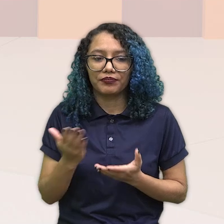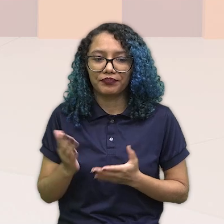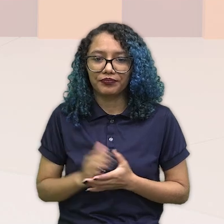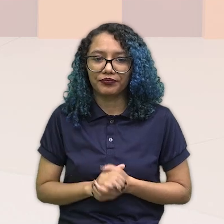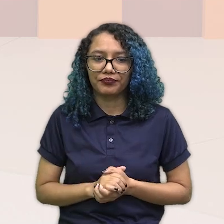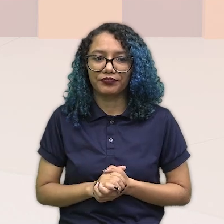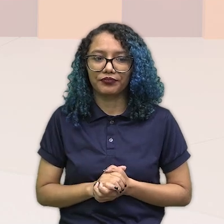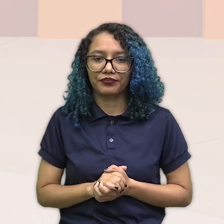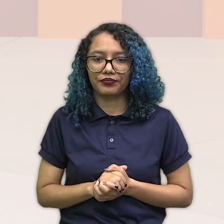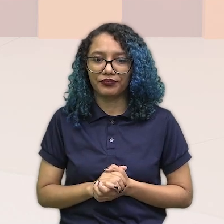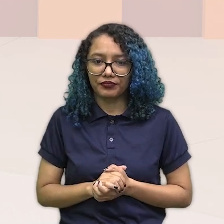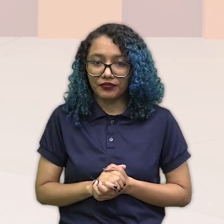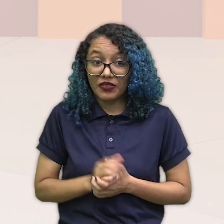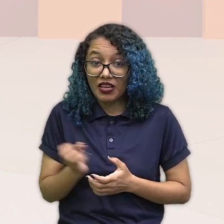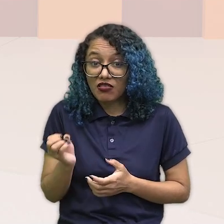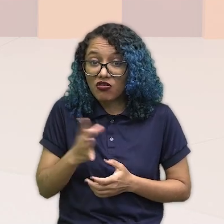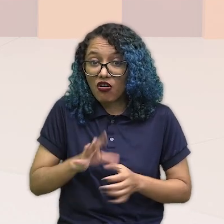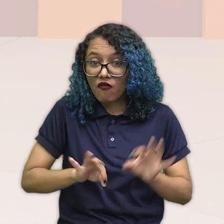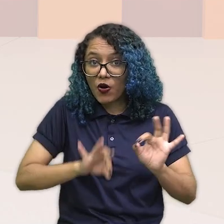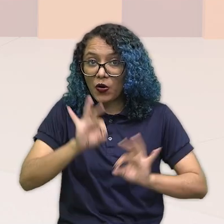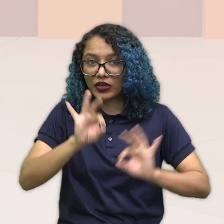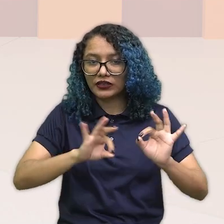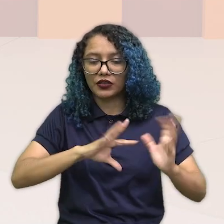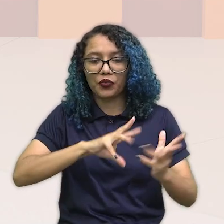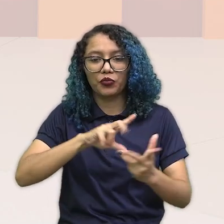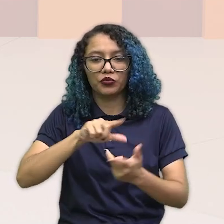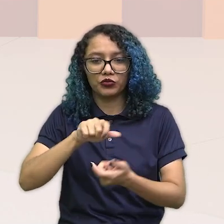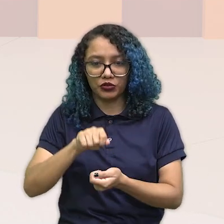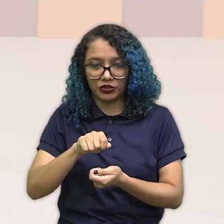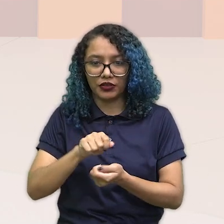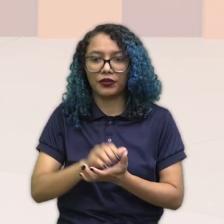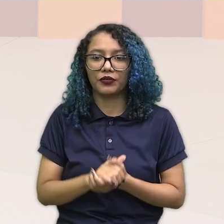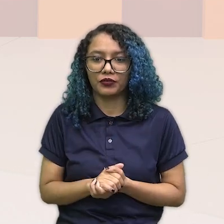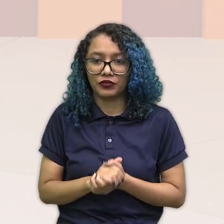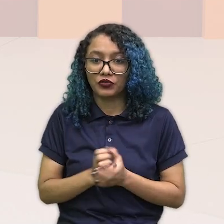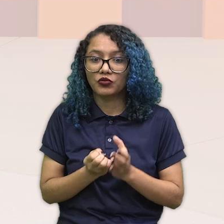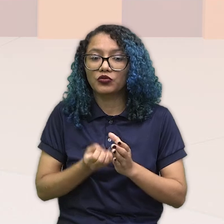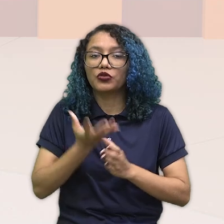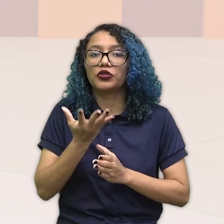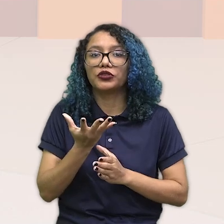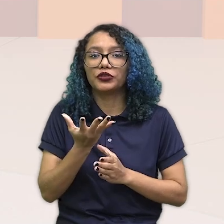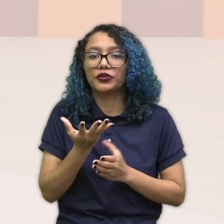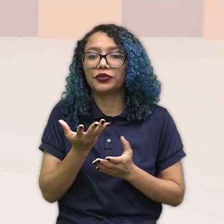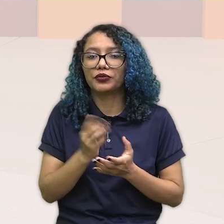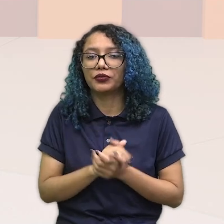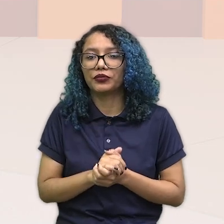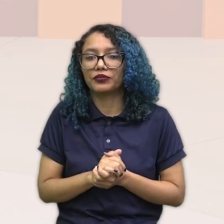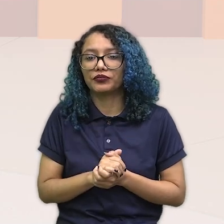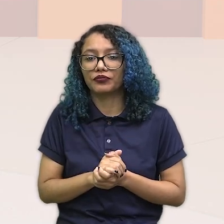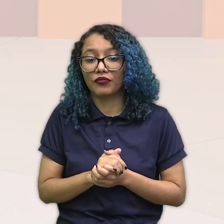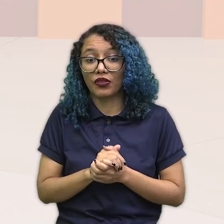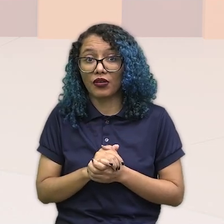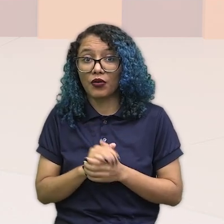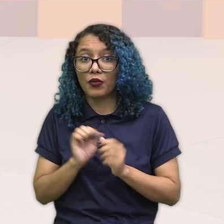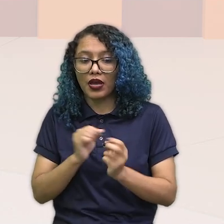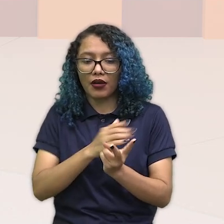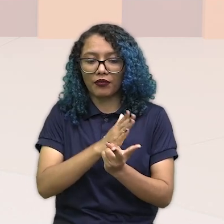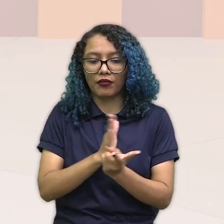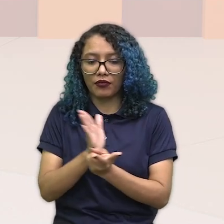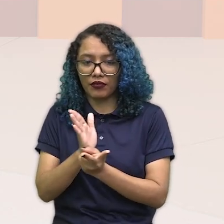aqui nesse momento. Essa nova ordem geopolítica mundial que surgiu a partir do fim da